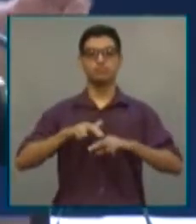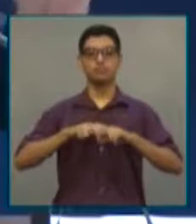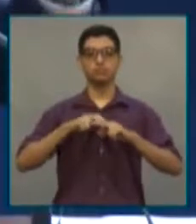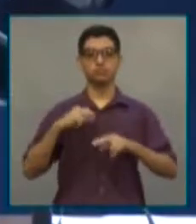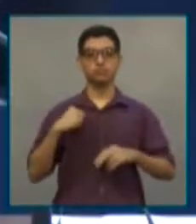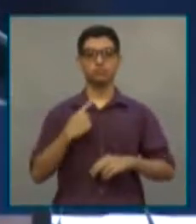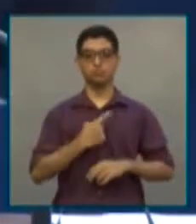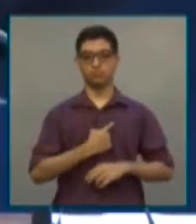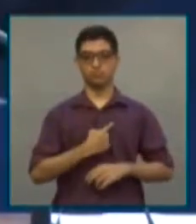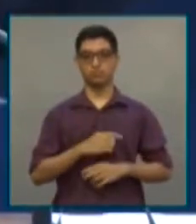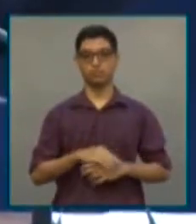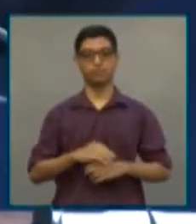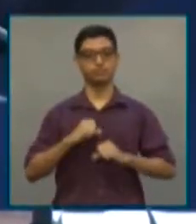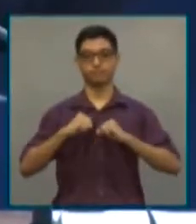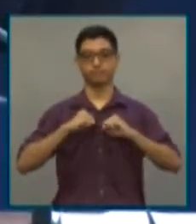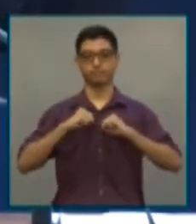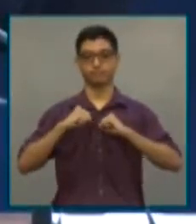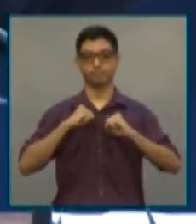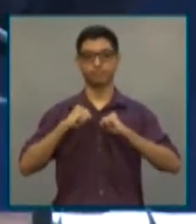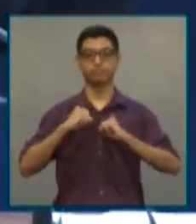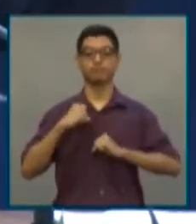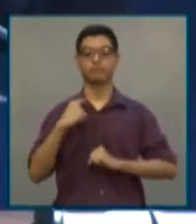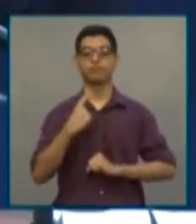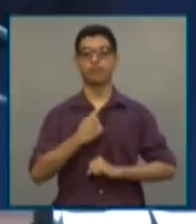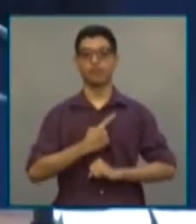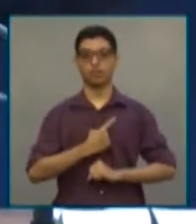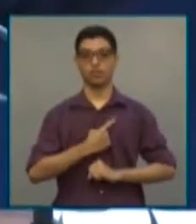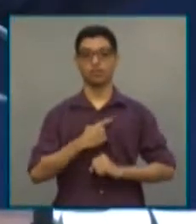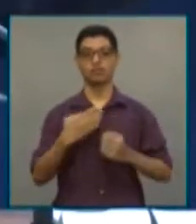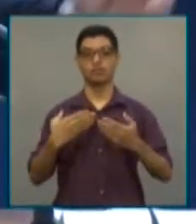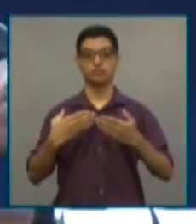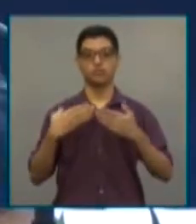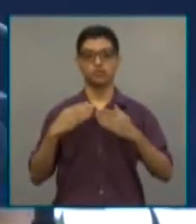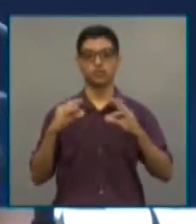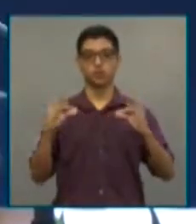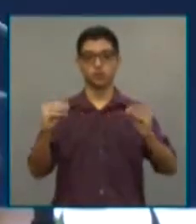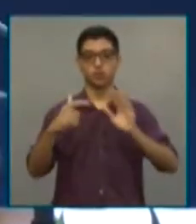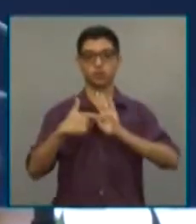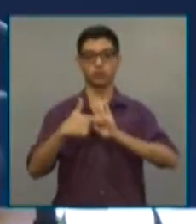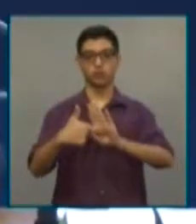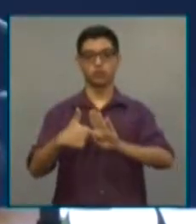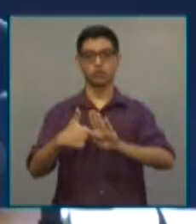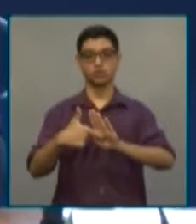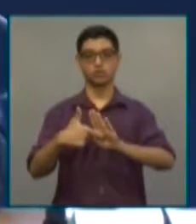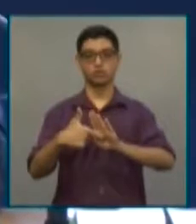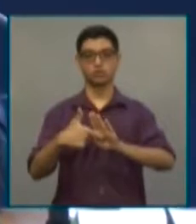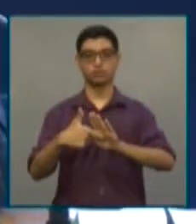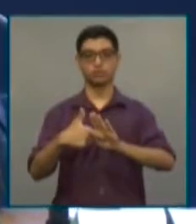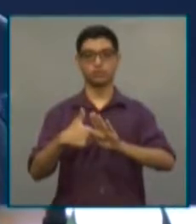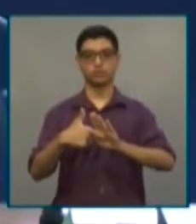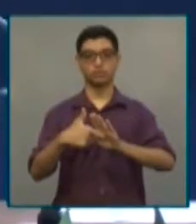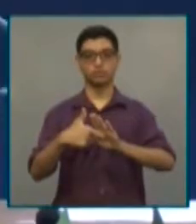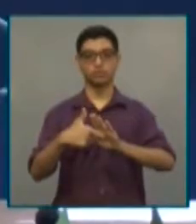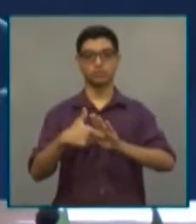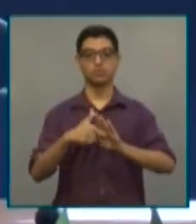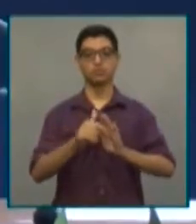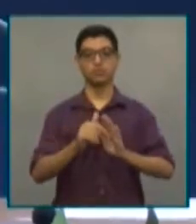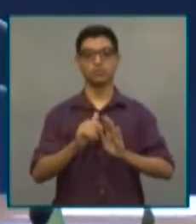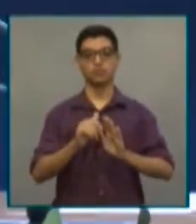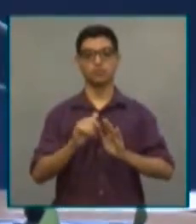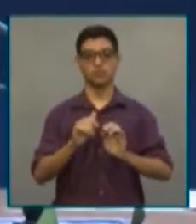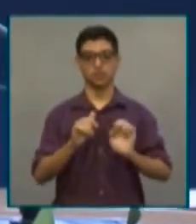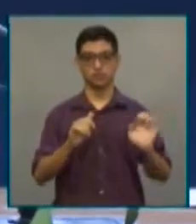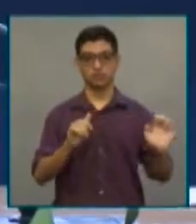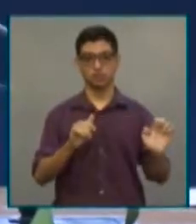bloco, nós solicitamos que todos façam a sua exposição da tribuna da esquerda, para ficar melhor para